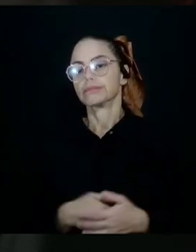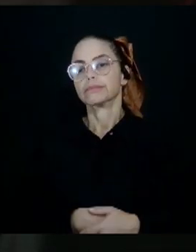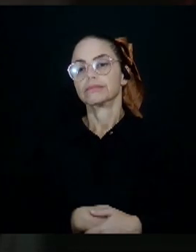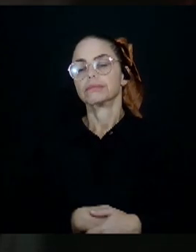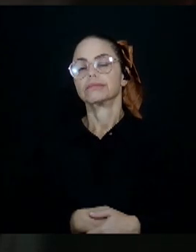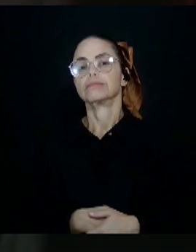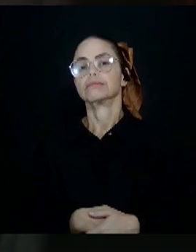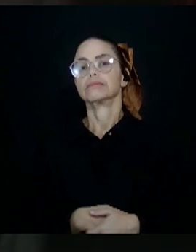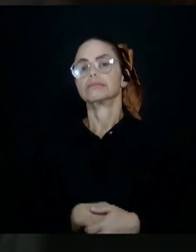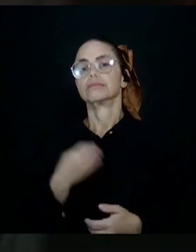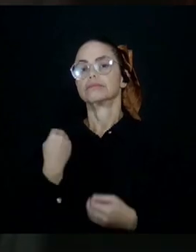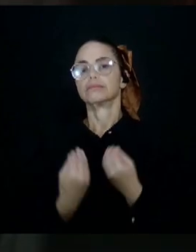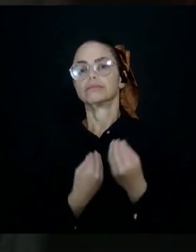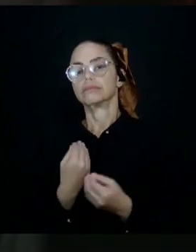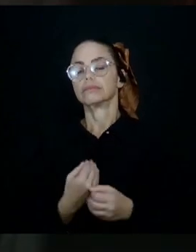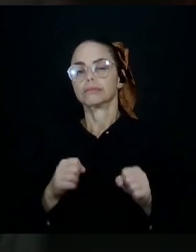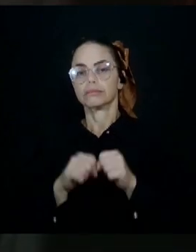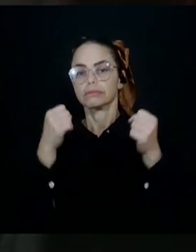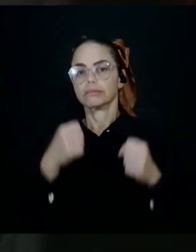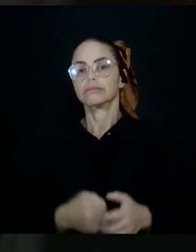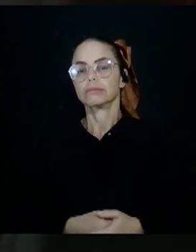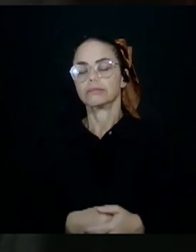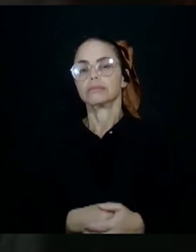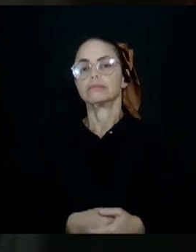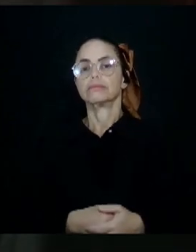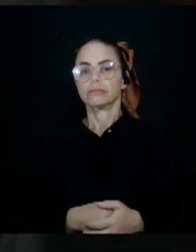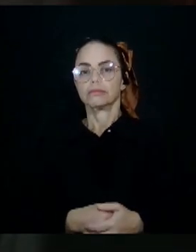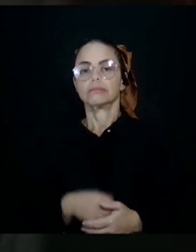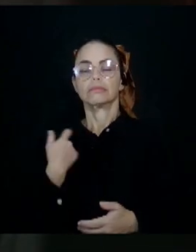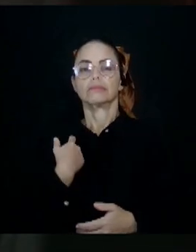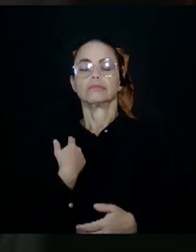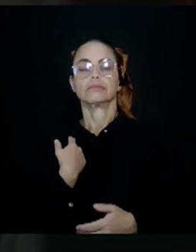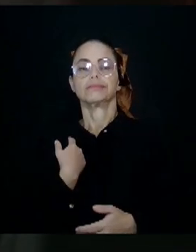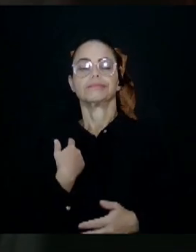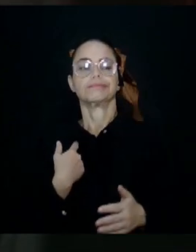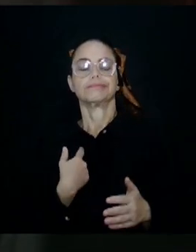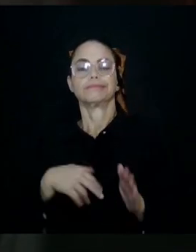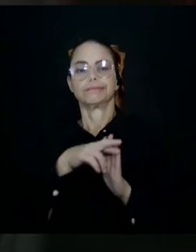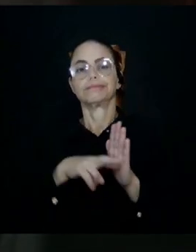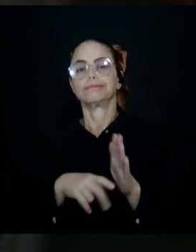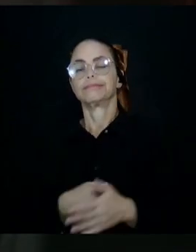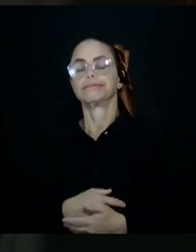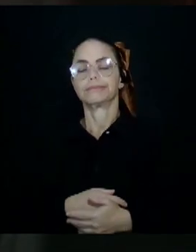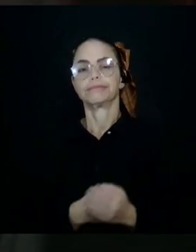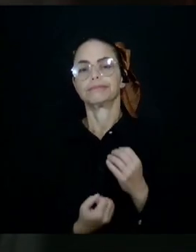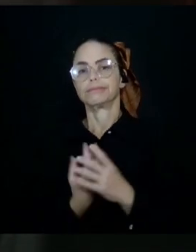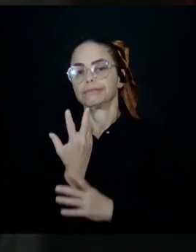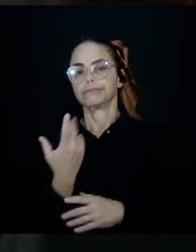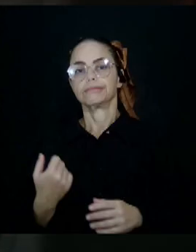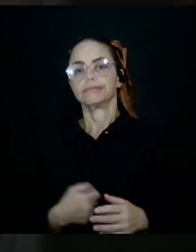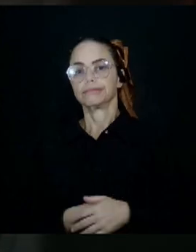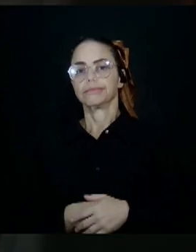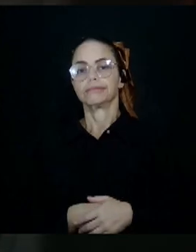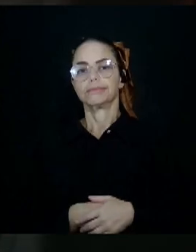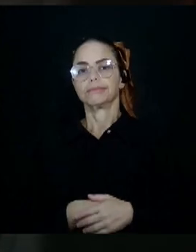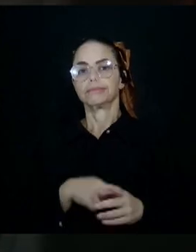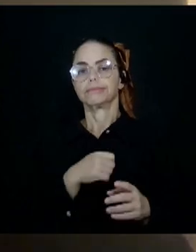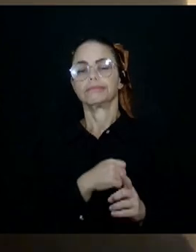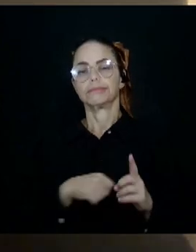possível quebrar aí esses paradigmas criados, né, por rótulos sociais, por